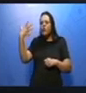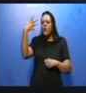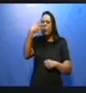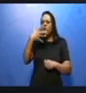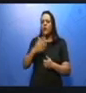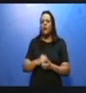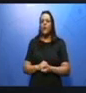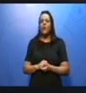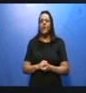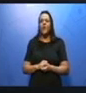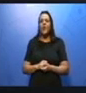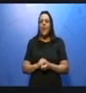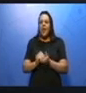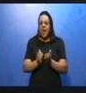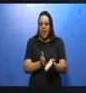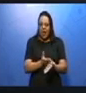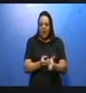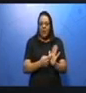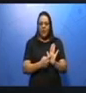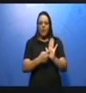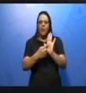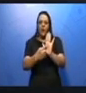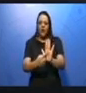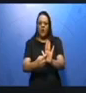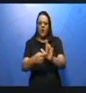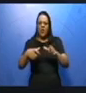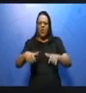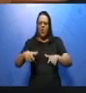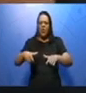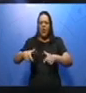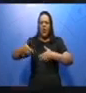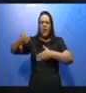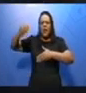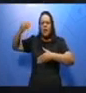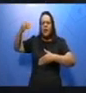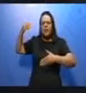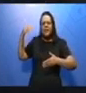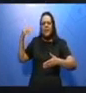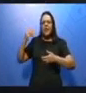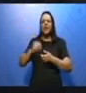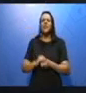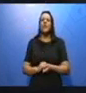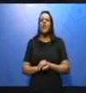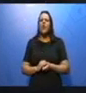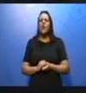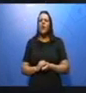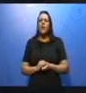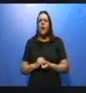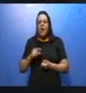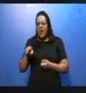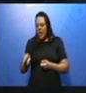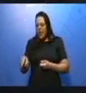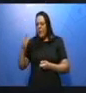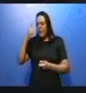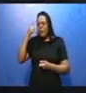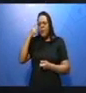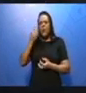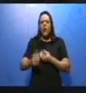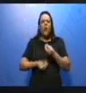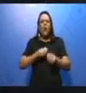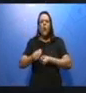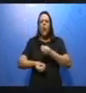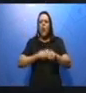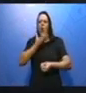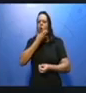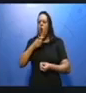uma civilização tão antiga, tão sábia, tão encantadora. Como será que o homem conseguiu fazer isso? Isso despertou nele um fascínio,